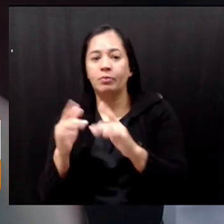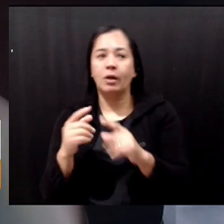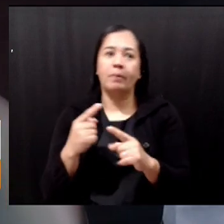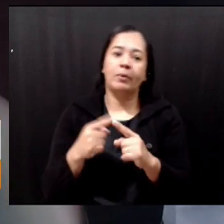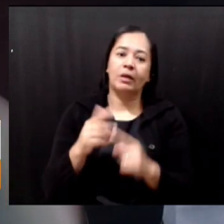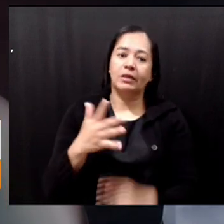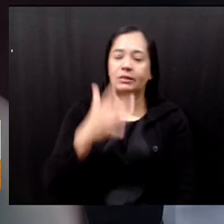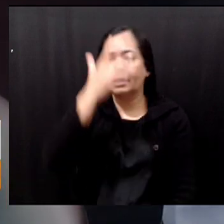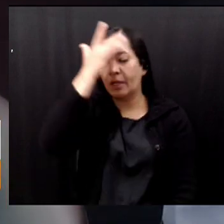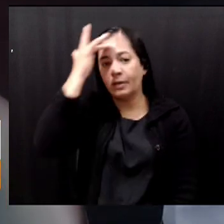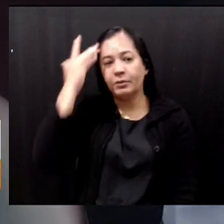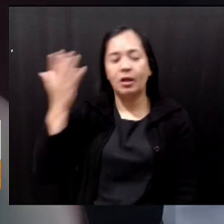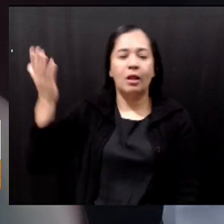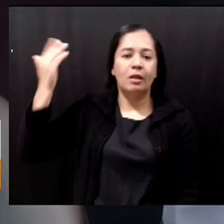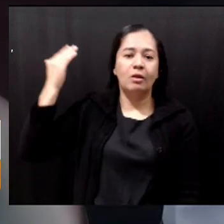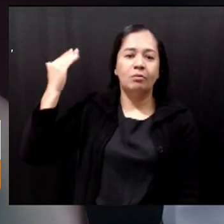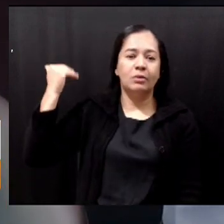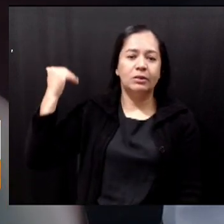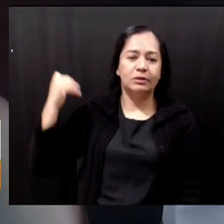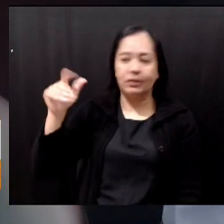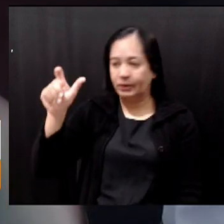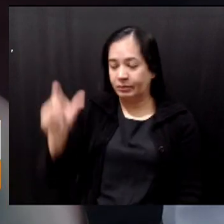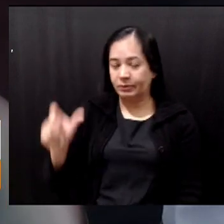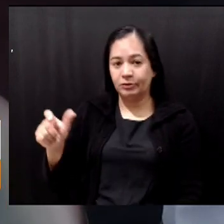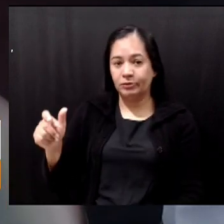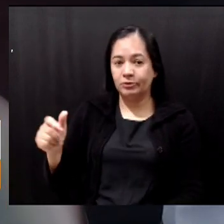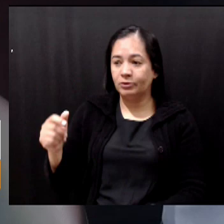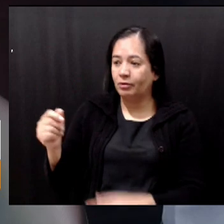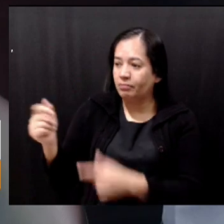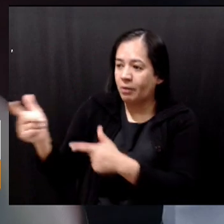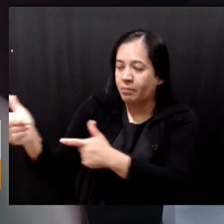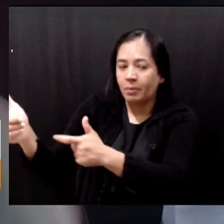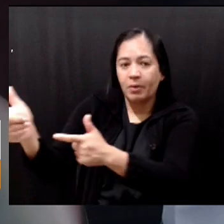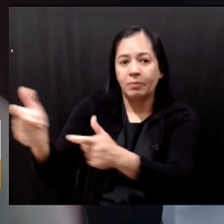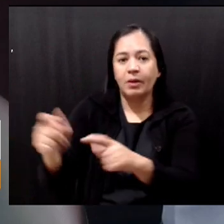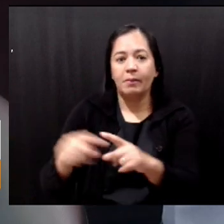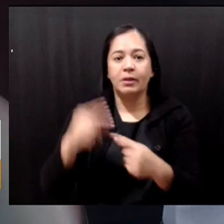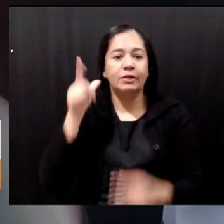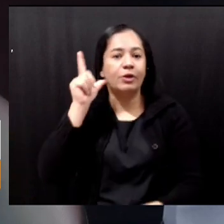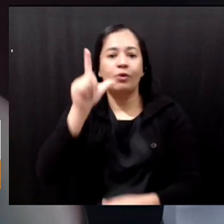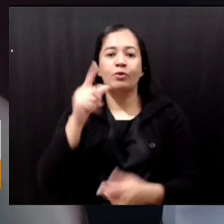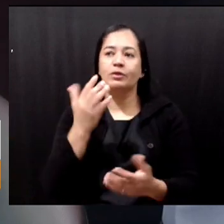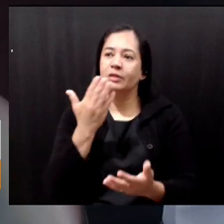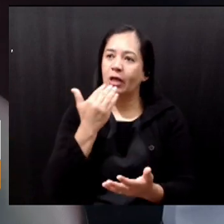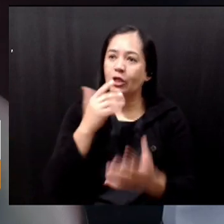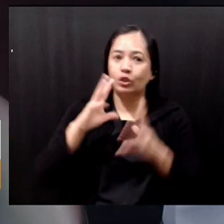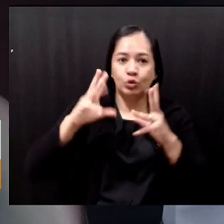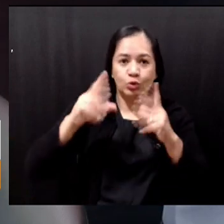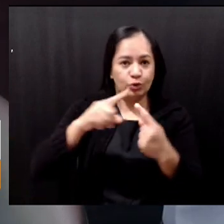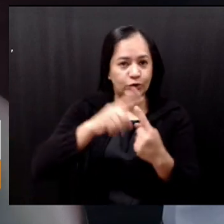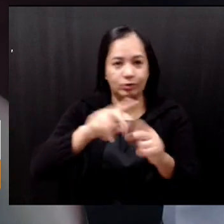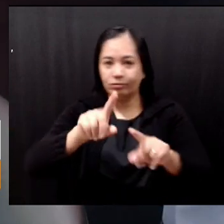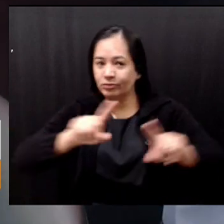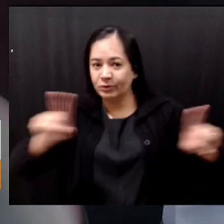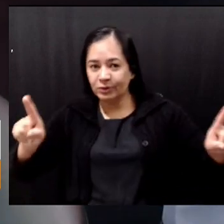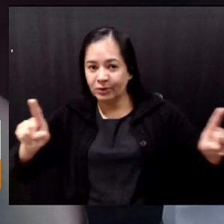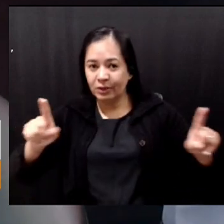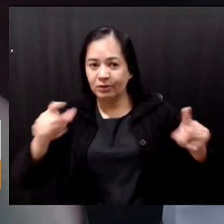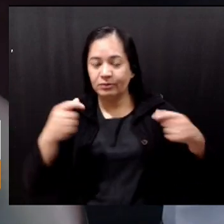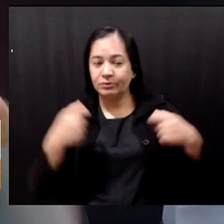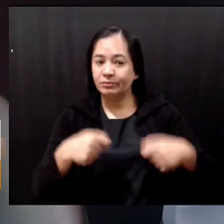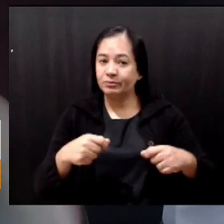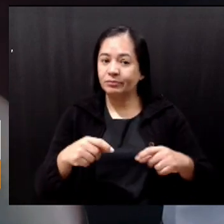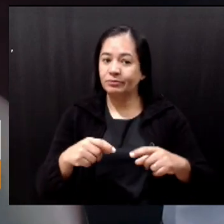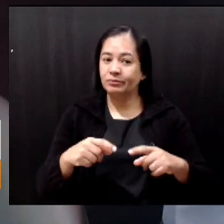caçador-coletor, ele não necessariamente conseguia ter todas as fontes de alimento, todas as fontes, necessárias. E a amizade,